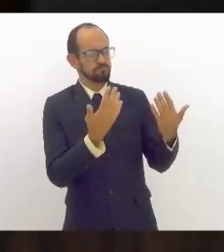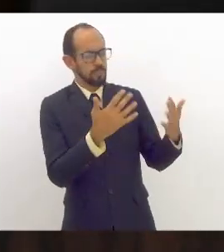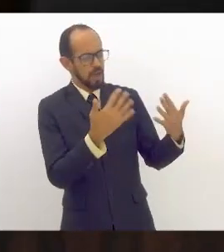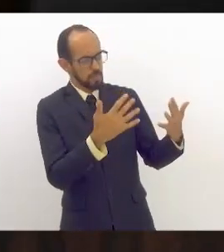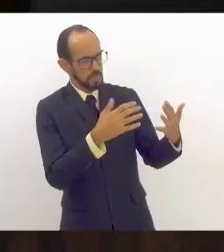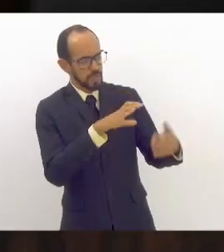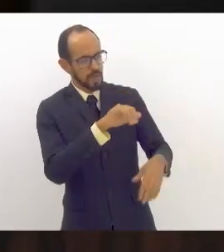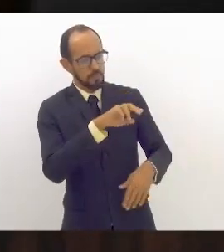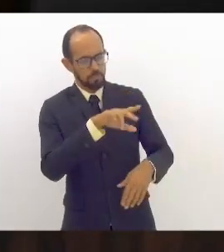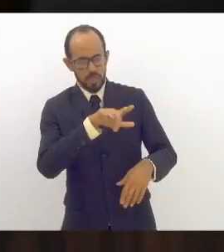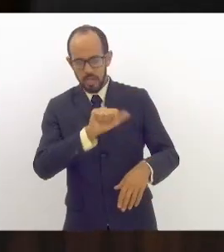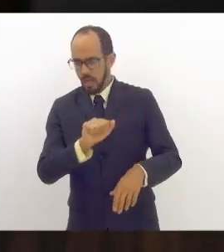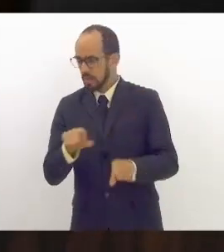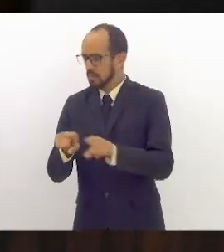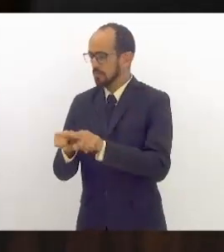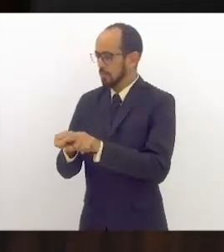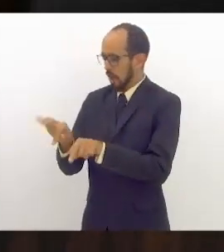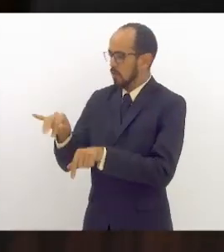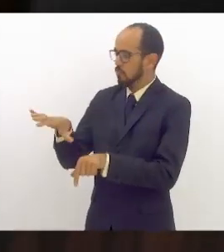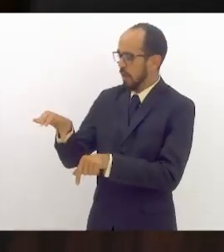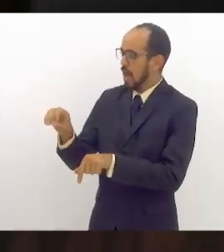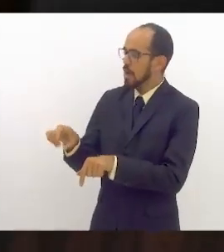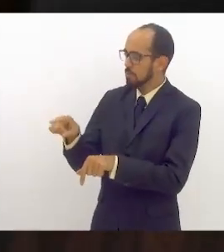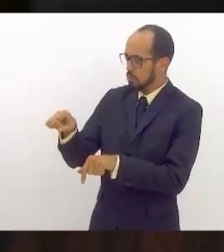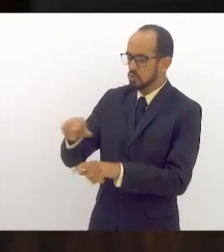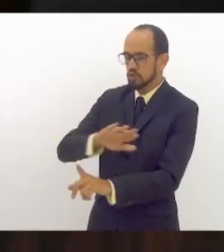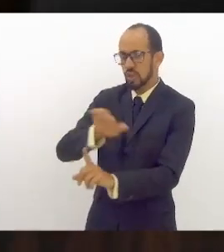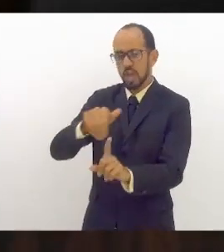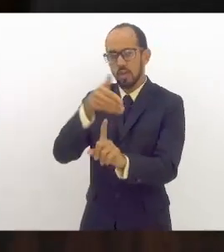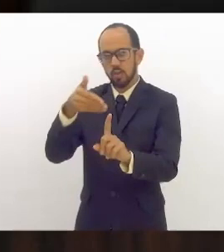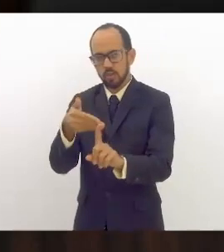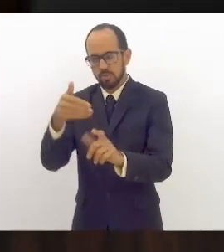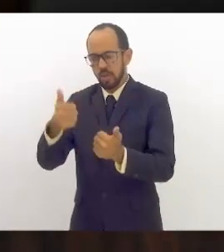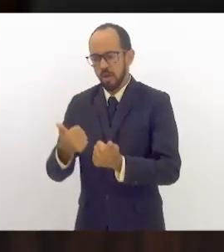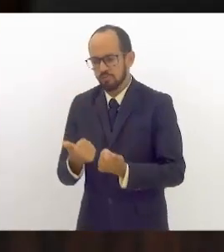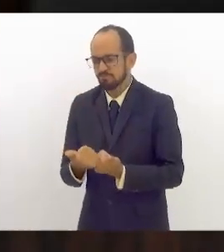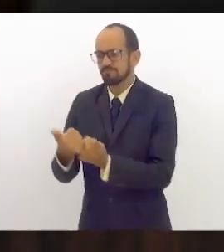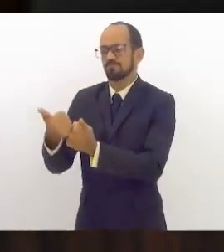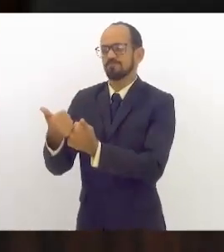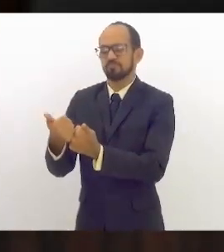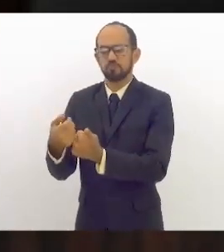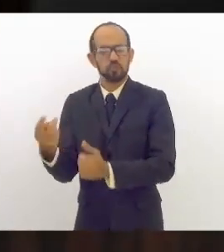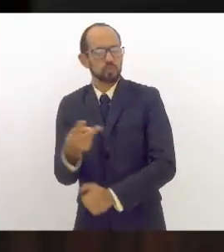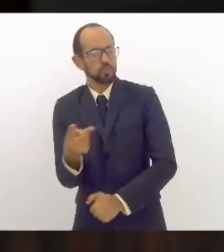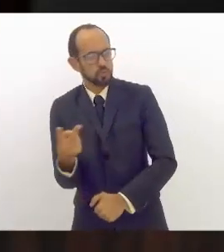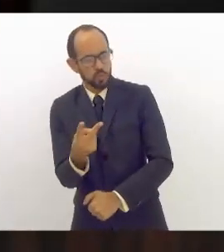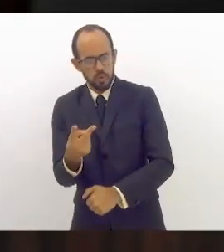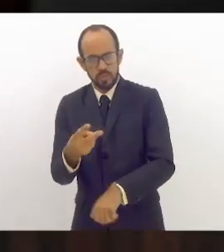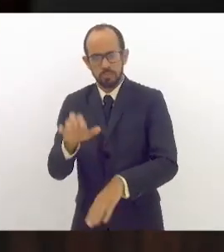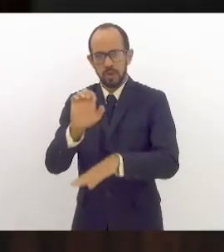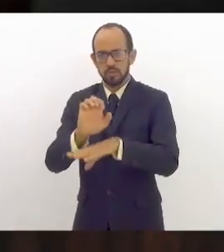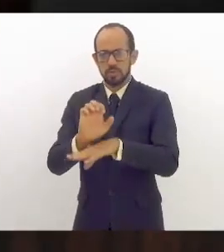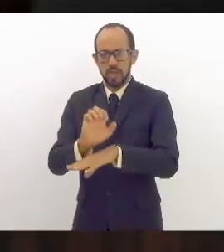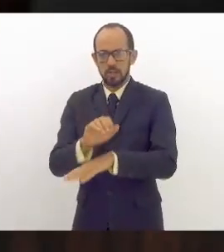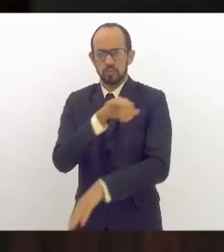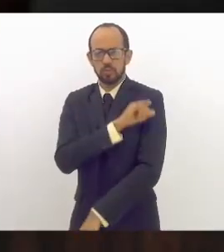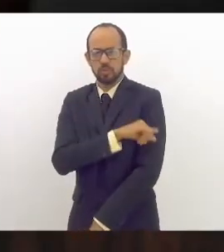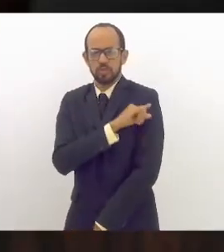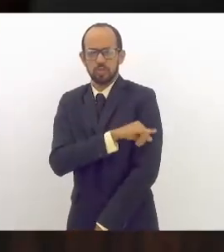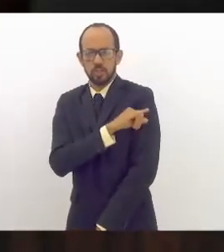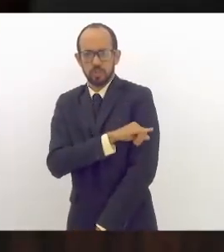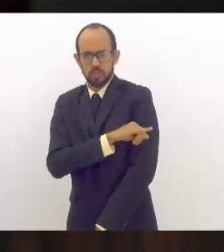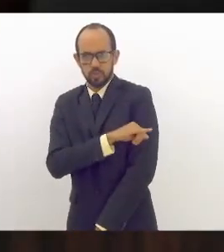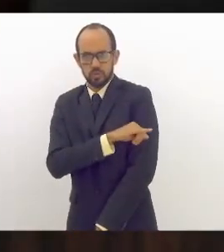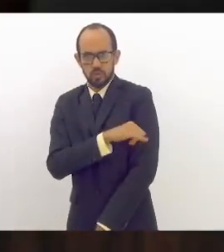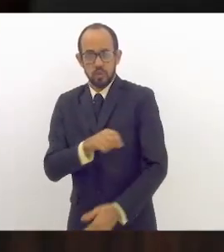e a Fábio e de reconhecimento aí inestimável contribuição de ambos ao estado do Rio um